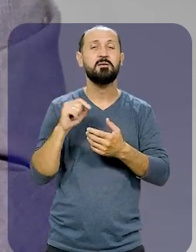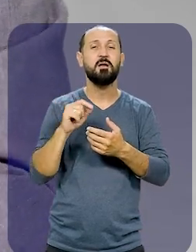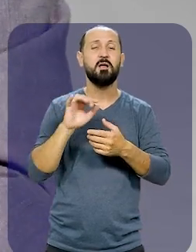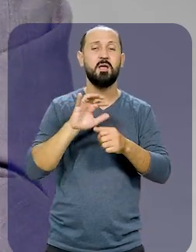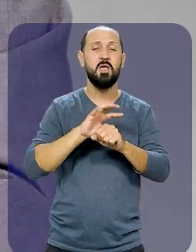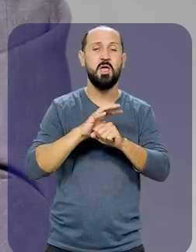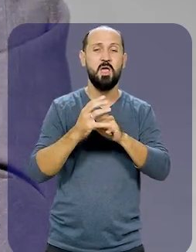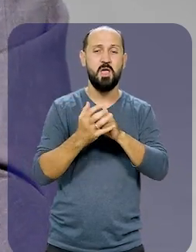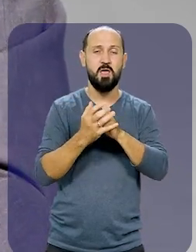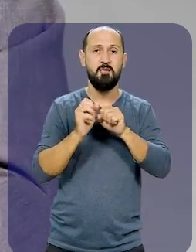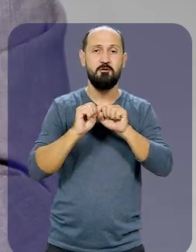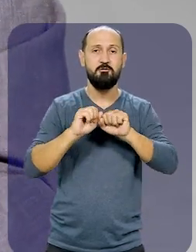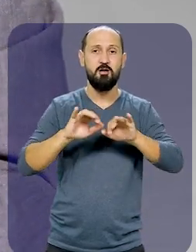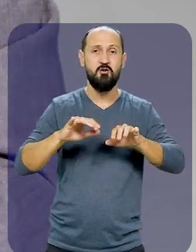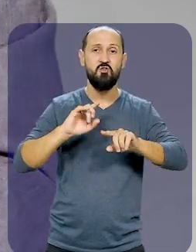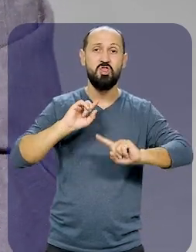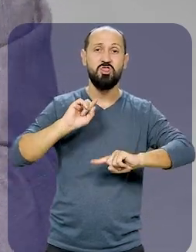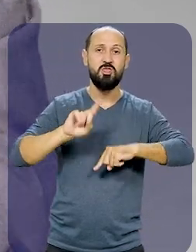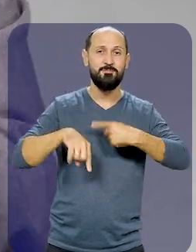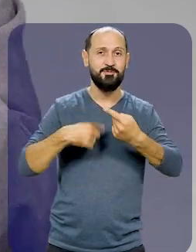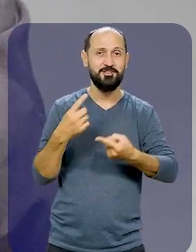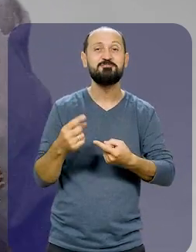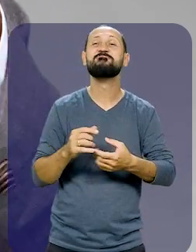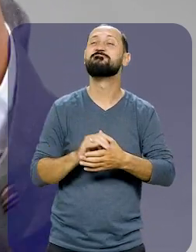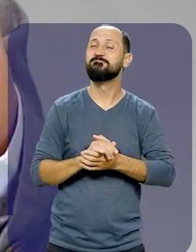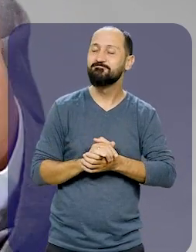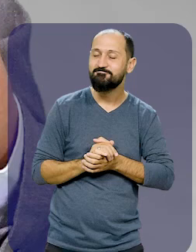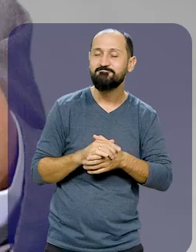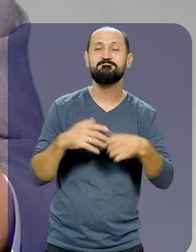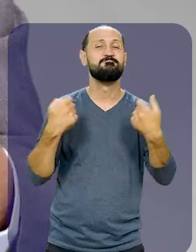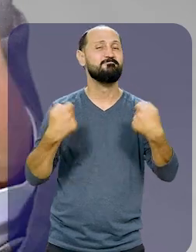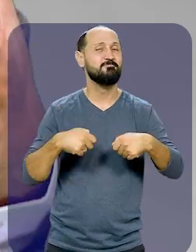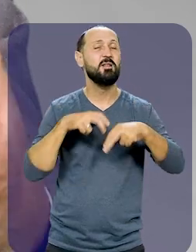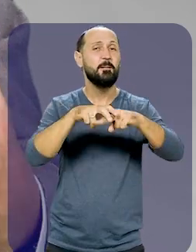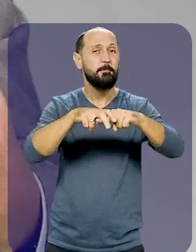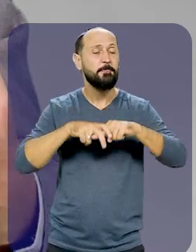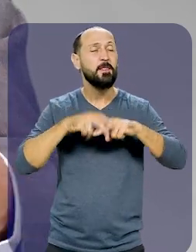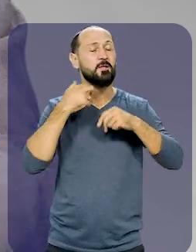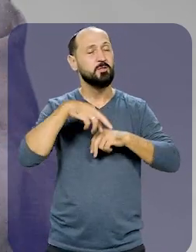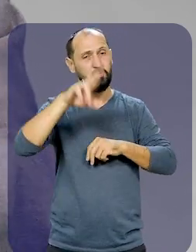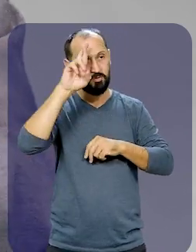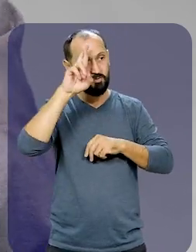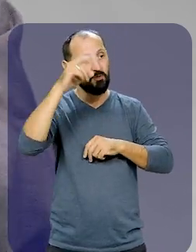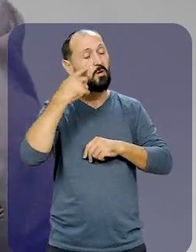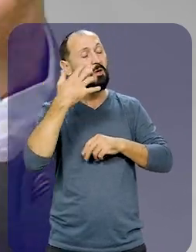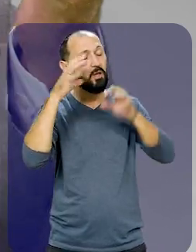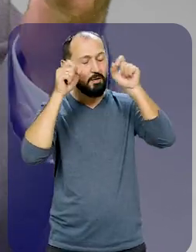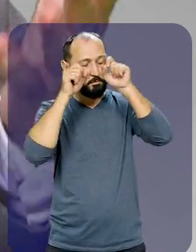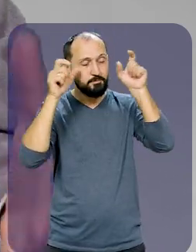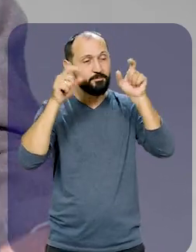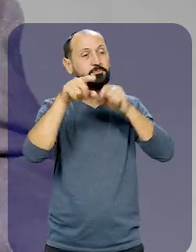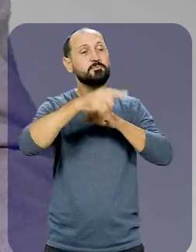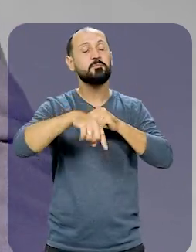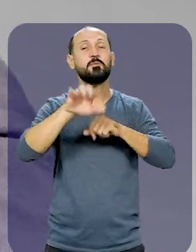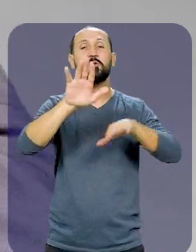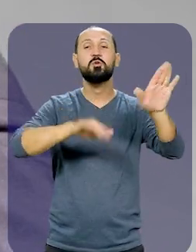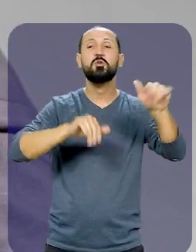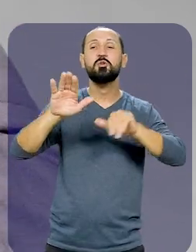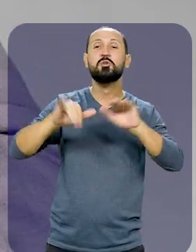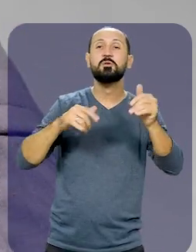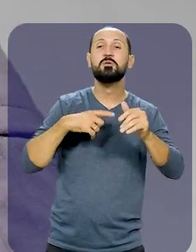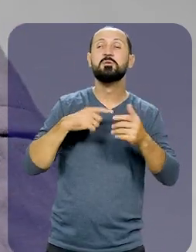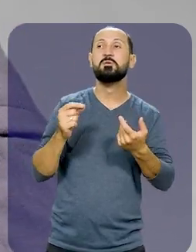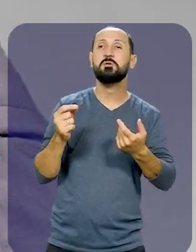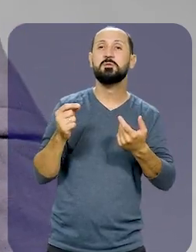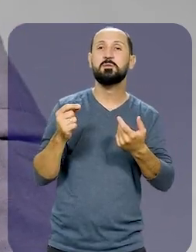síndrome pós-Covid. Então, daí a necessidade das autoridades, eu queria aqui convocar